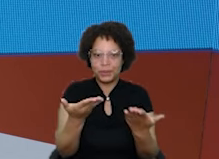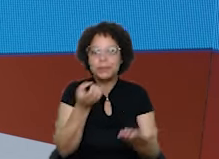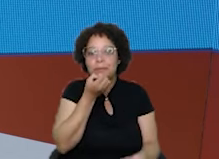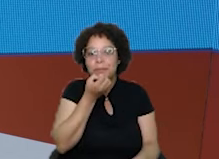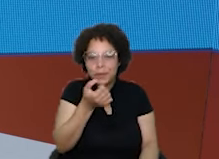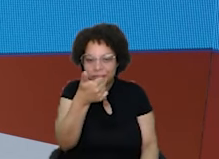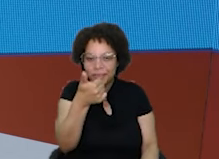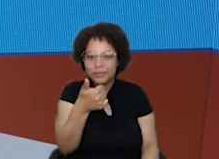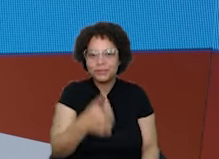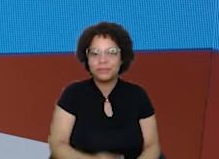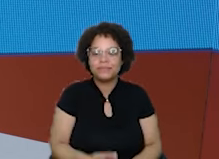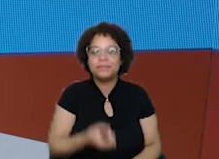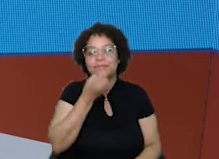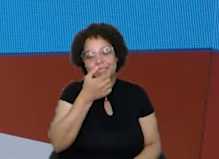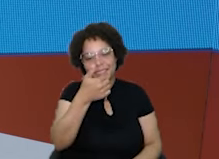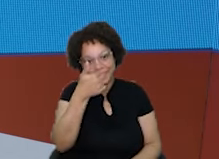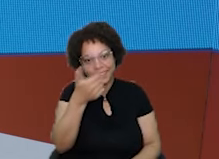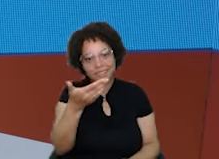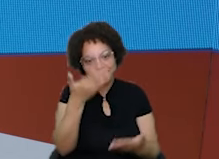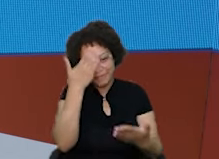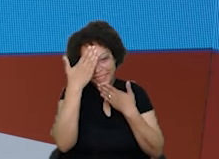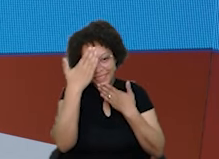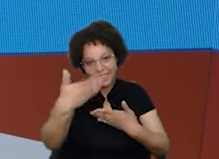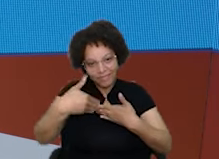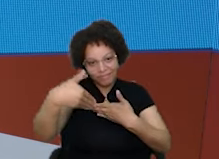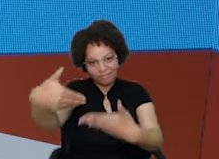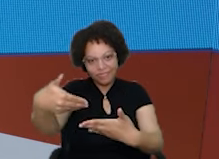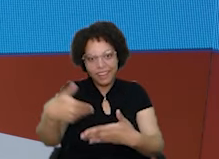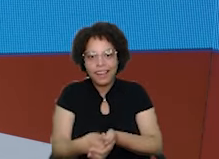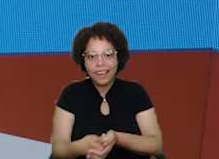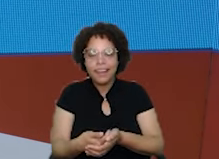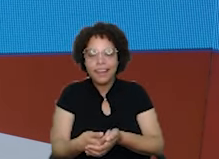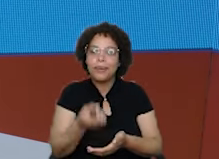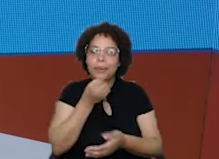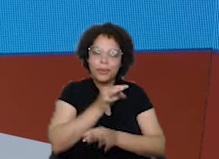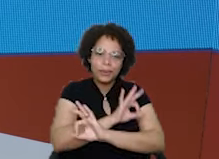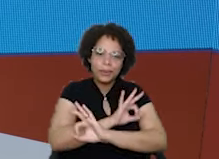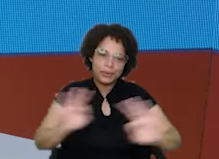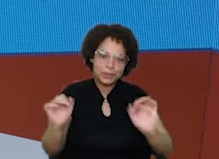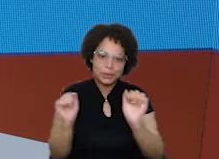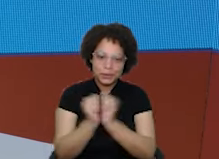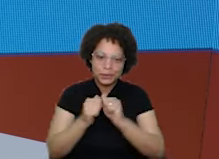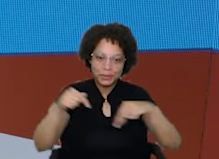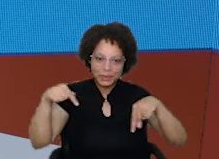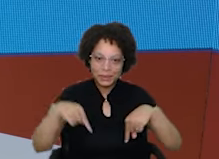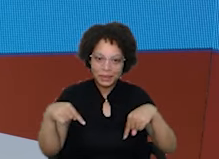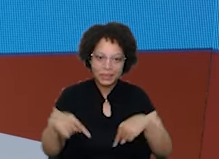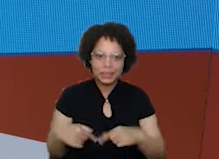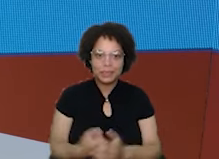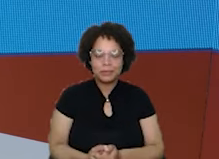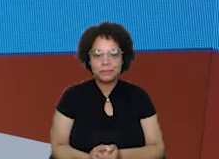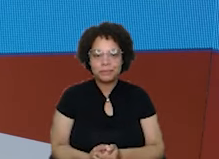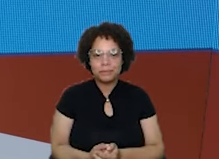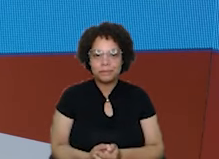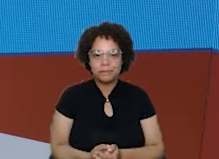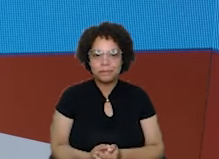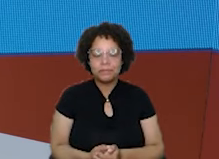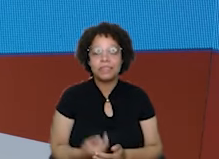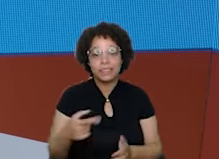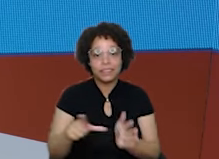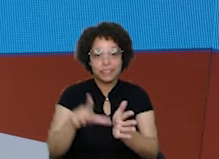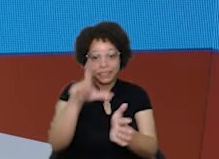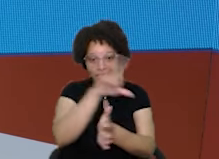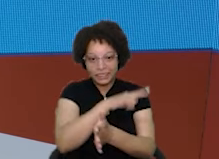tudo bem Elan Obrigado pelo convite é um prazer estar aqui contigo e com o Fausto e antes de me apresentar eu vou fazer minha